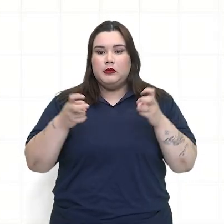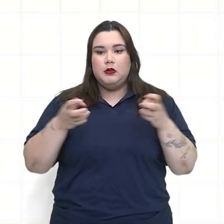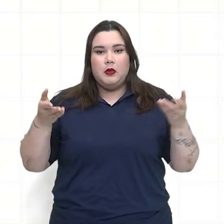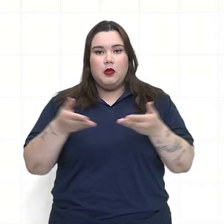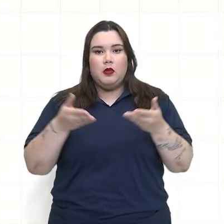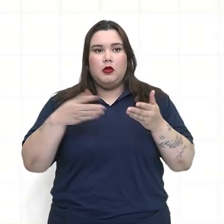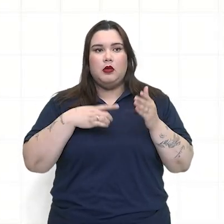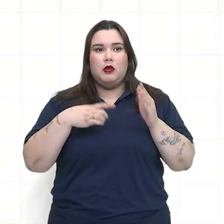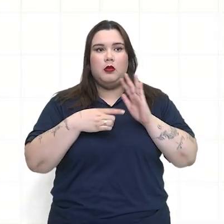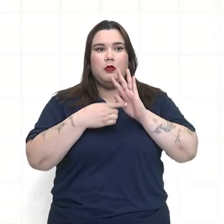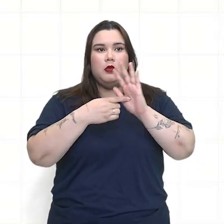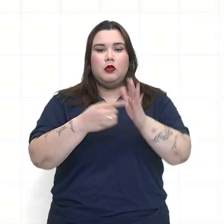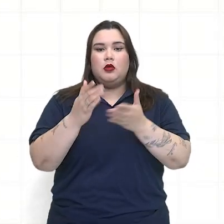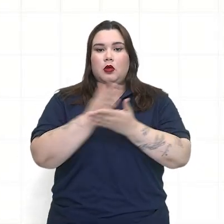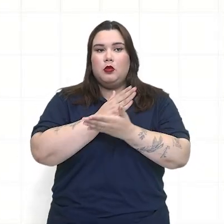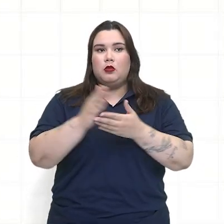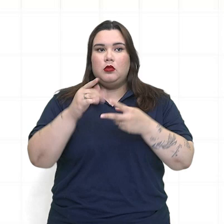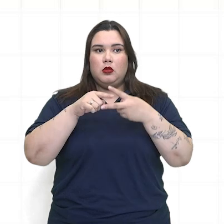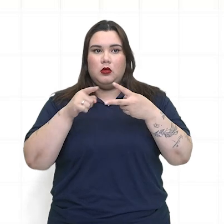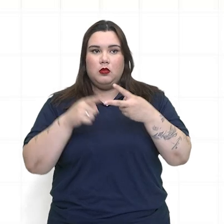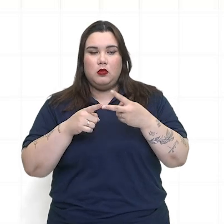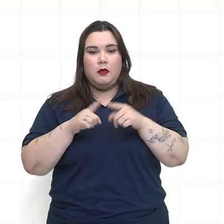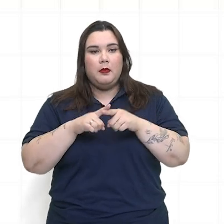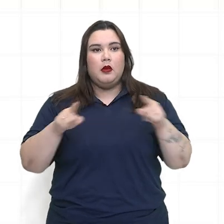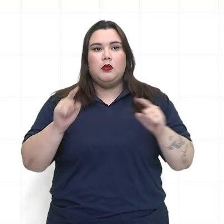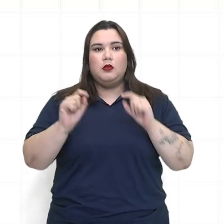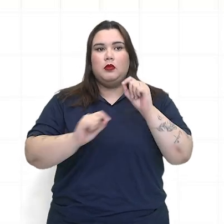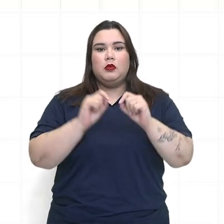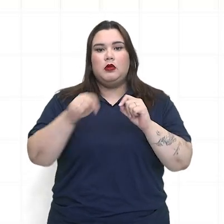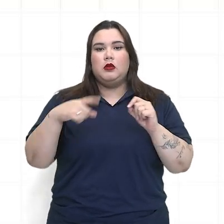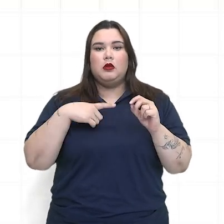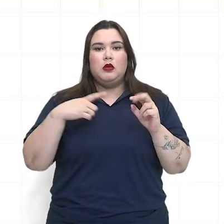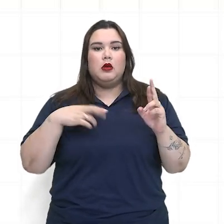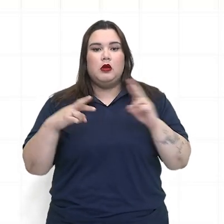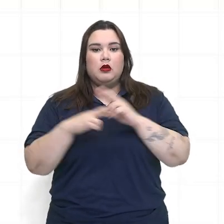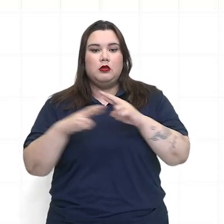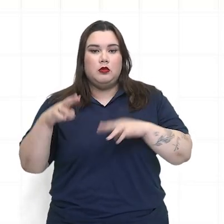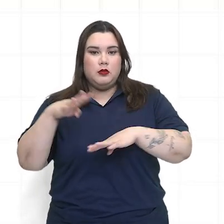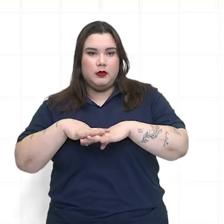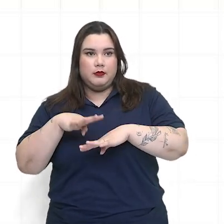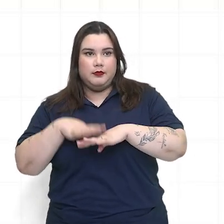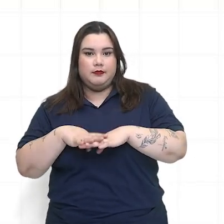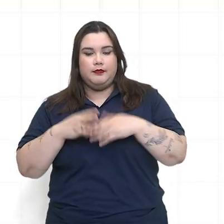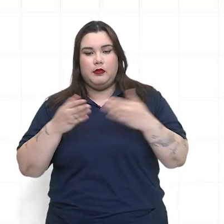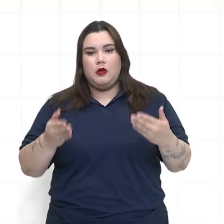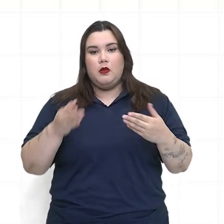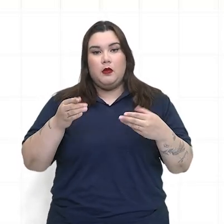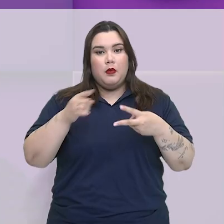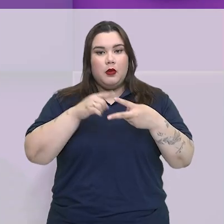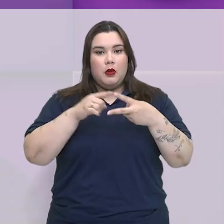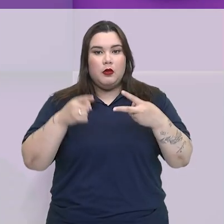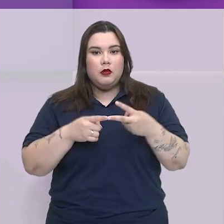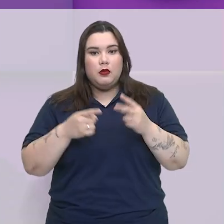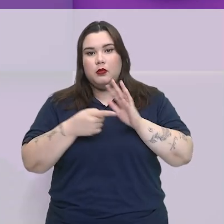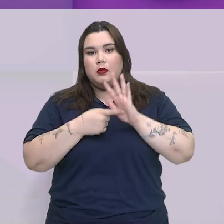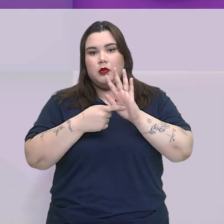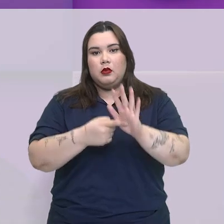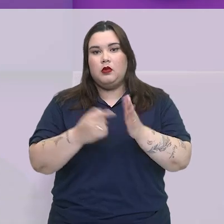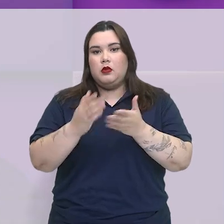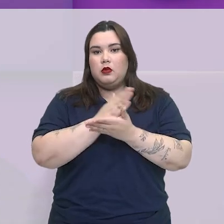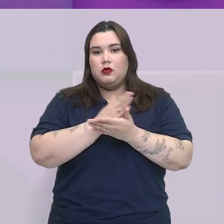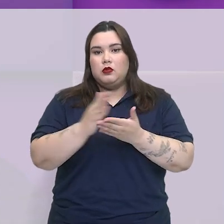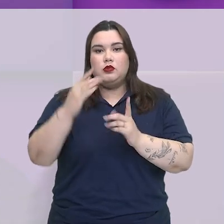alguns ângulos. Só que, o que isso tem a ver com a matemática? Esses ângulos, eles apresentam